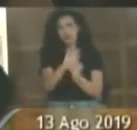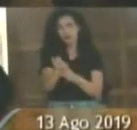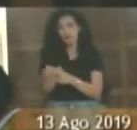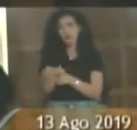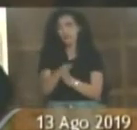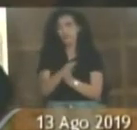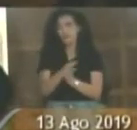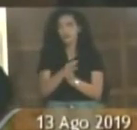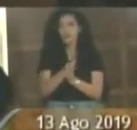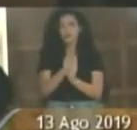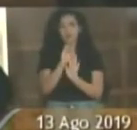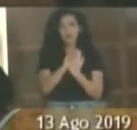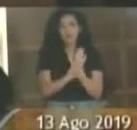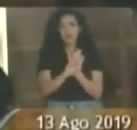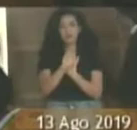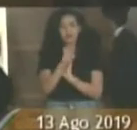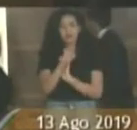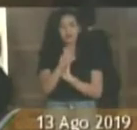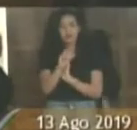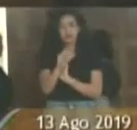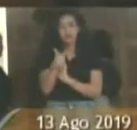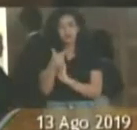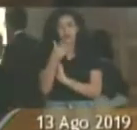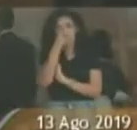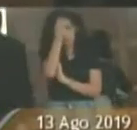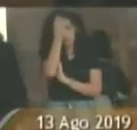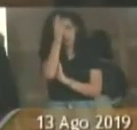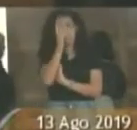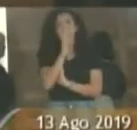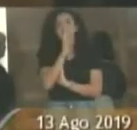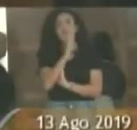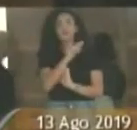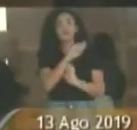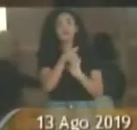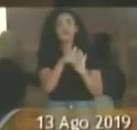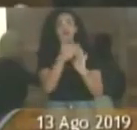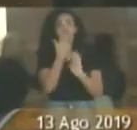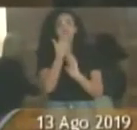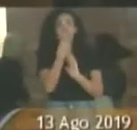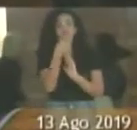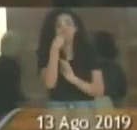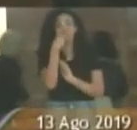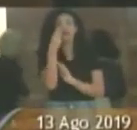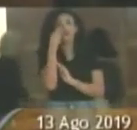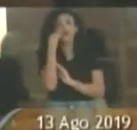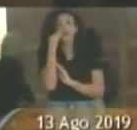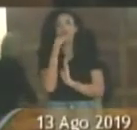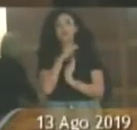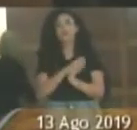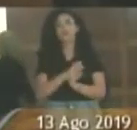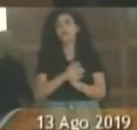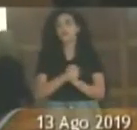Piraquara. Ofício 502, prefeito municipal, em resposta às indicações do vereador Canindé.